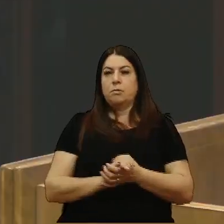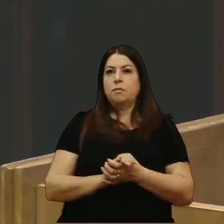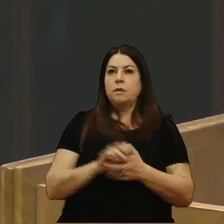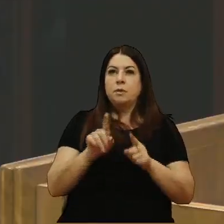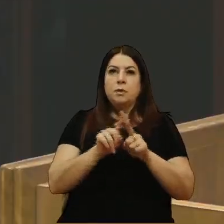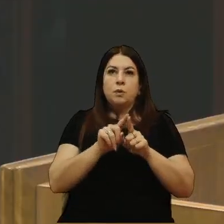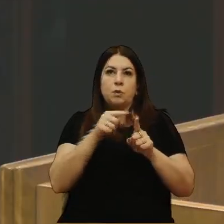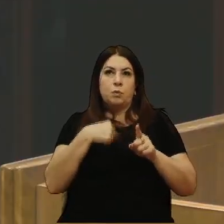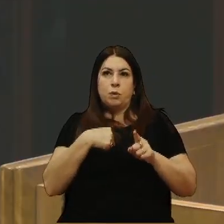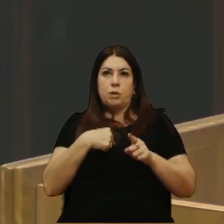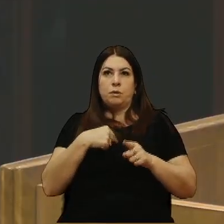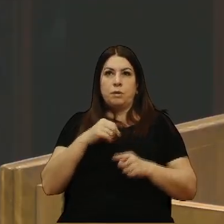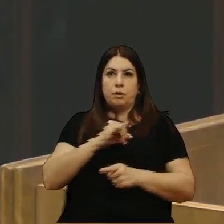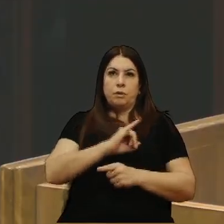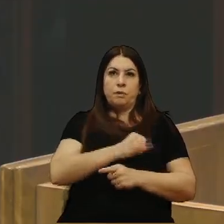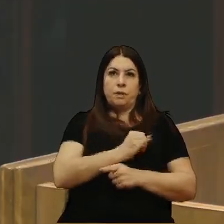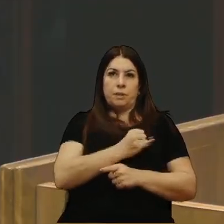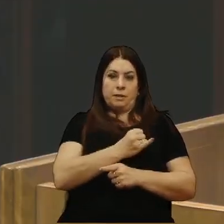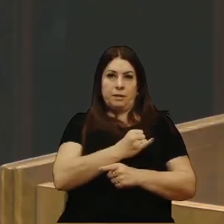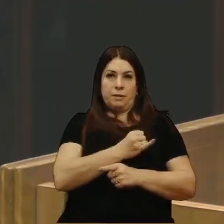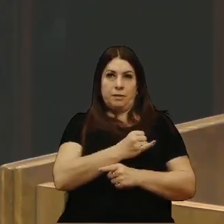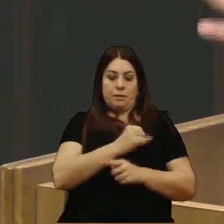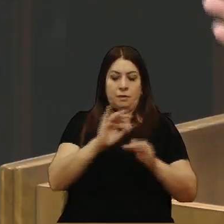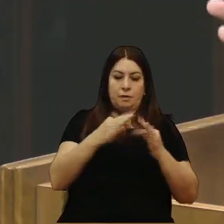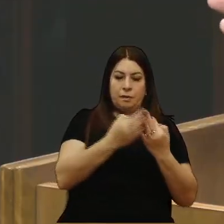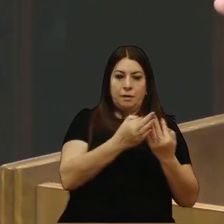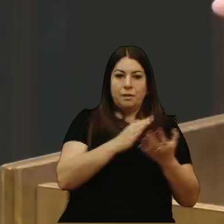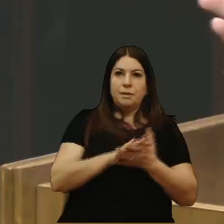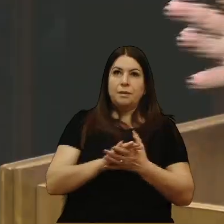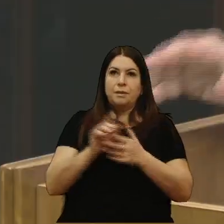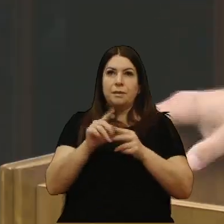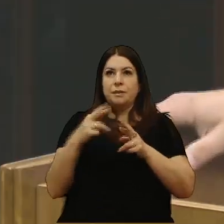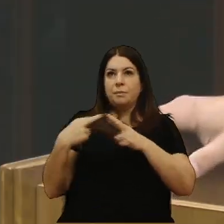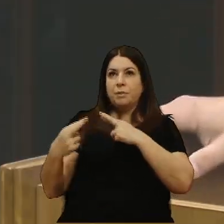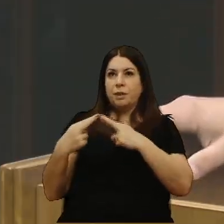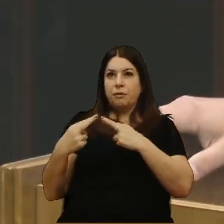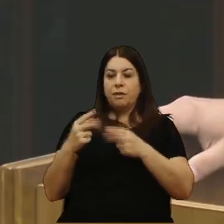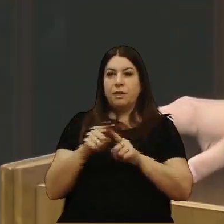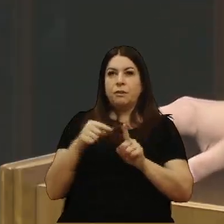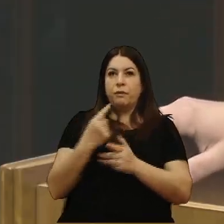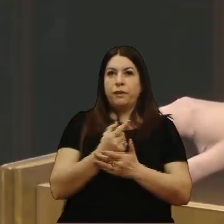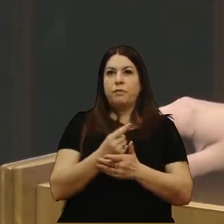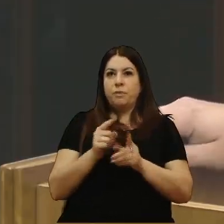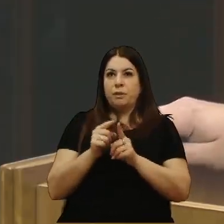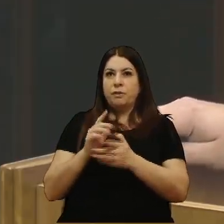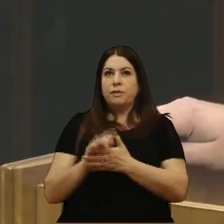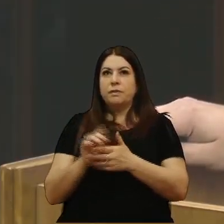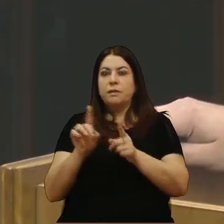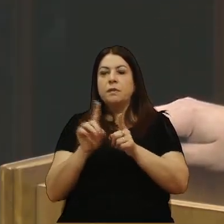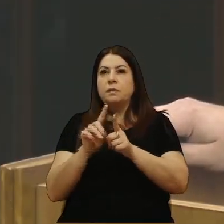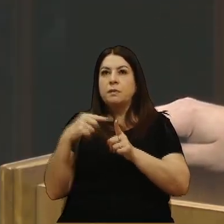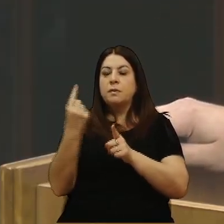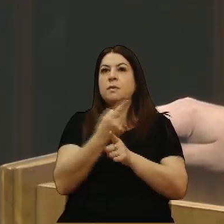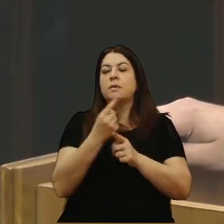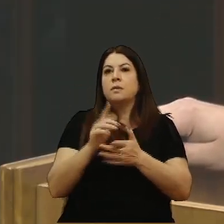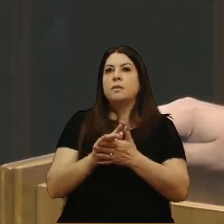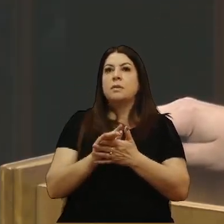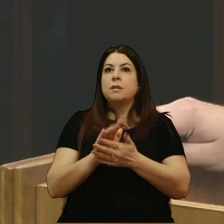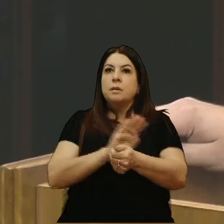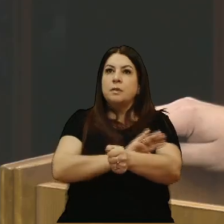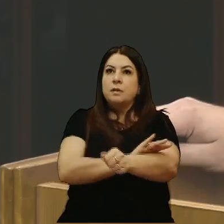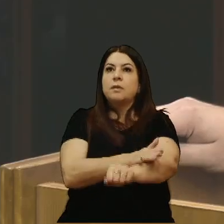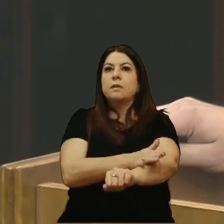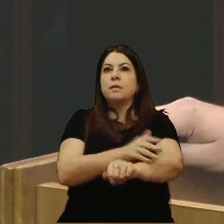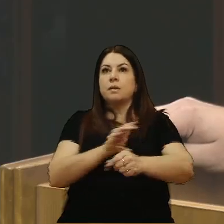eu sou um juventudista, pela minha família, não tenho uma relação muito próxima de futebol. E lembro quando ocorreram os casos de